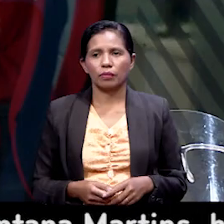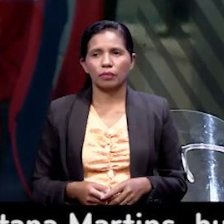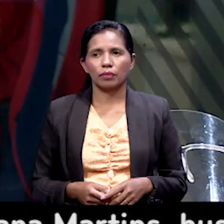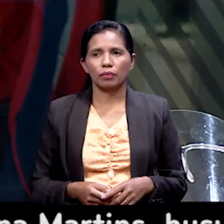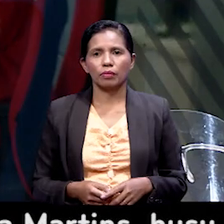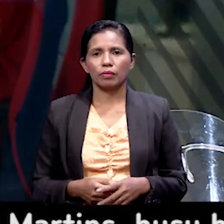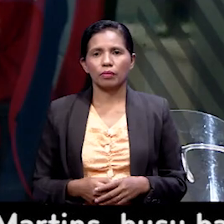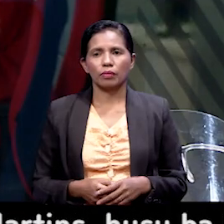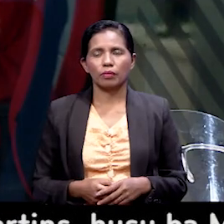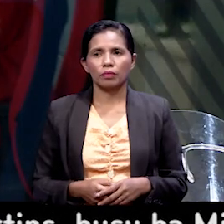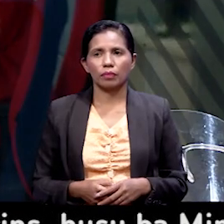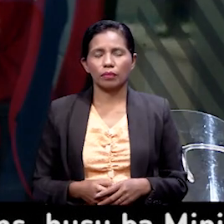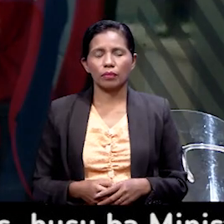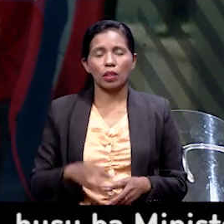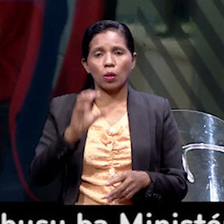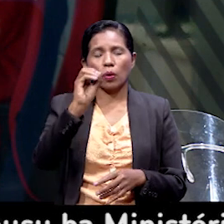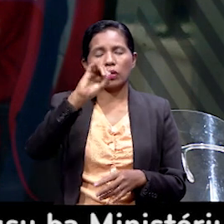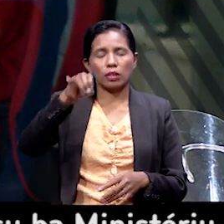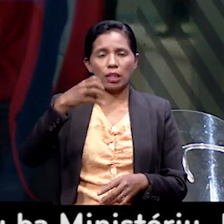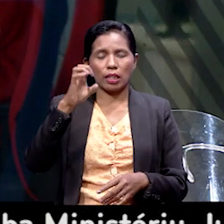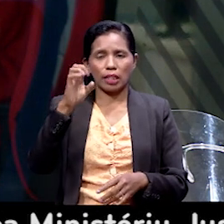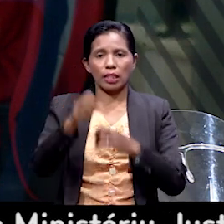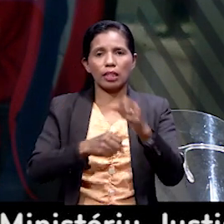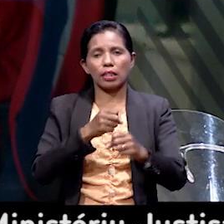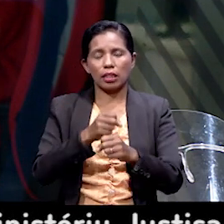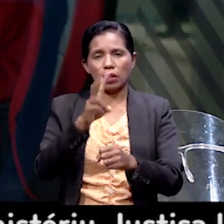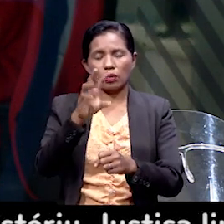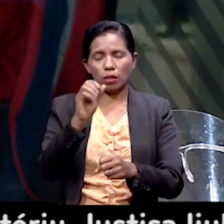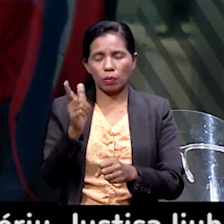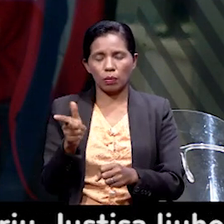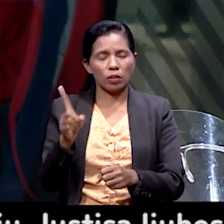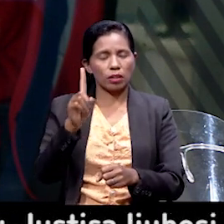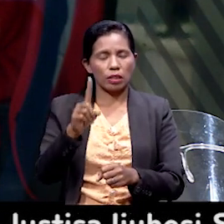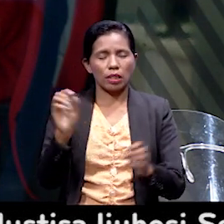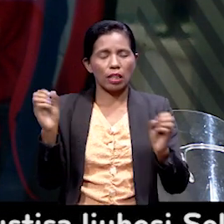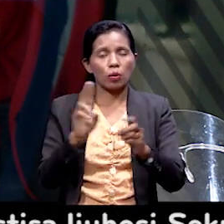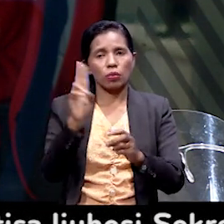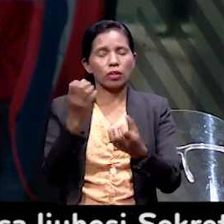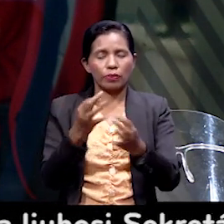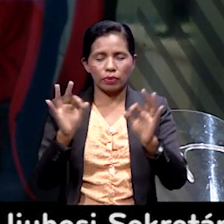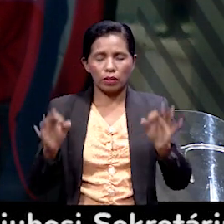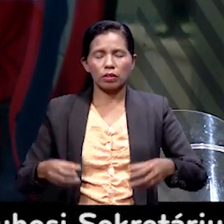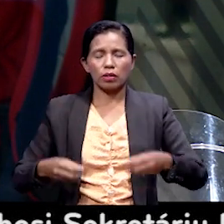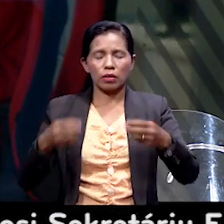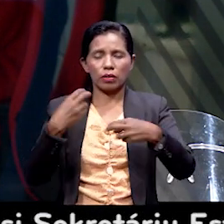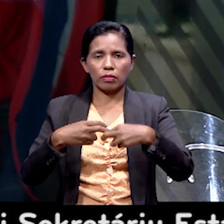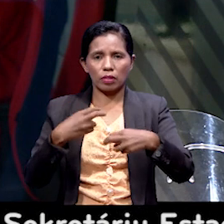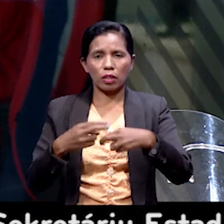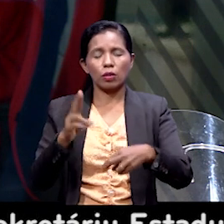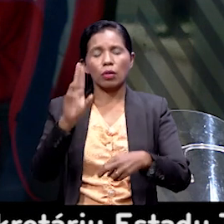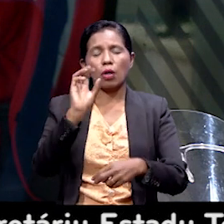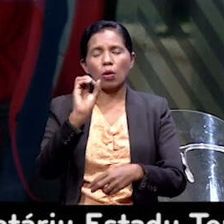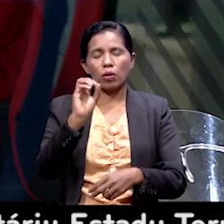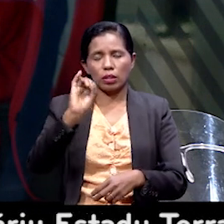Obrigada. Orçamento Geral do Estado tem em Rihunrua, Rua Nulo Recém de La Roto, se implica a execução Orçamento Geral do Estado,